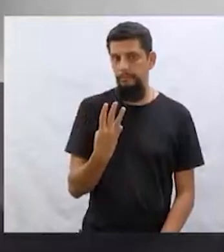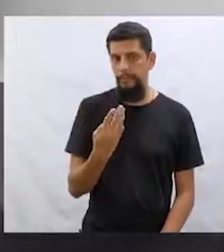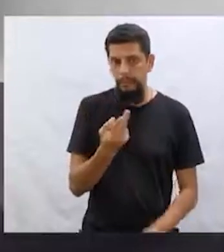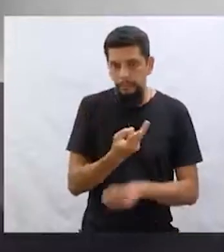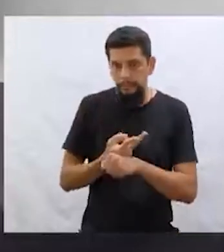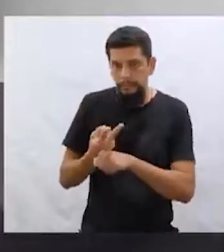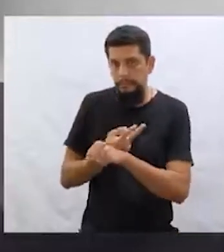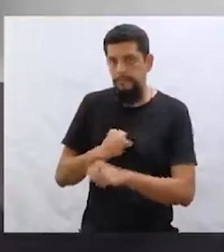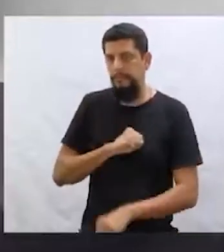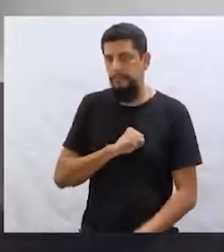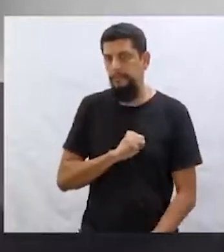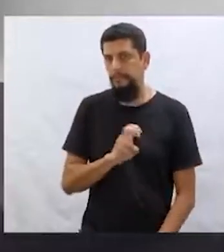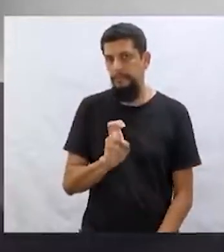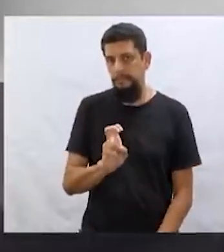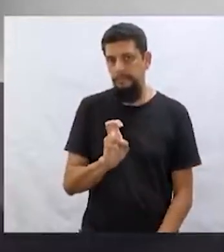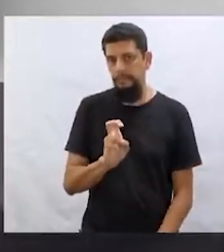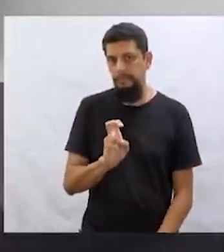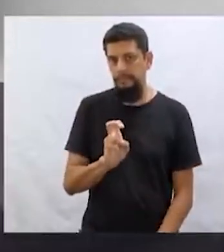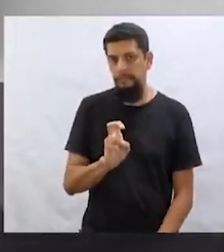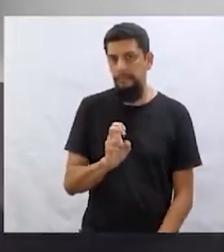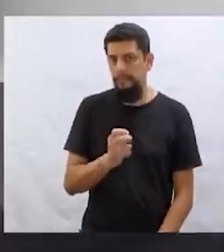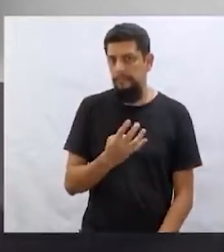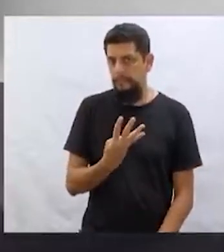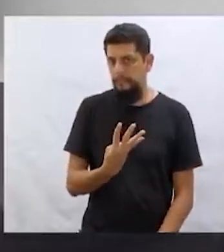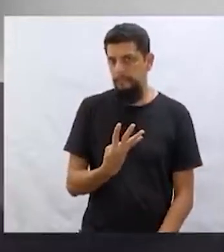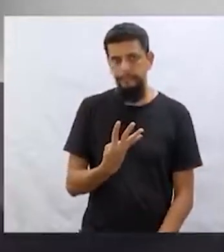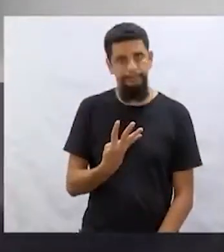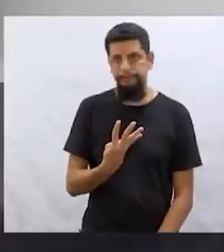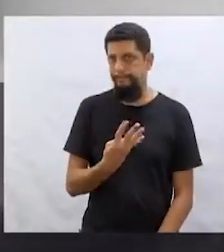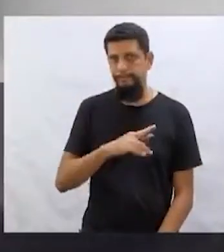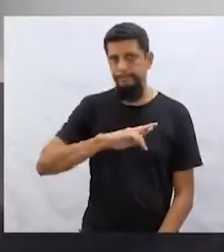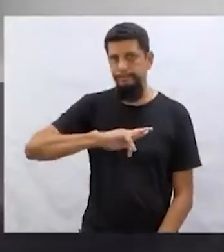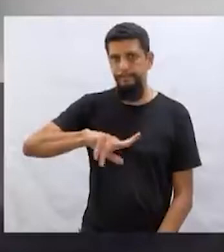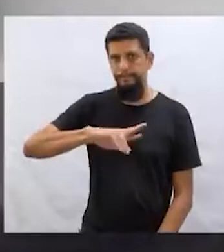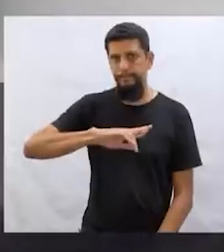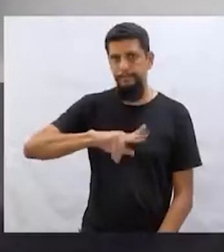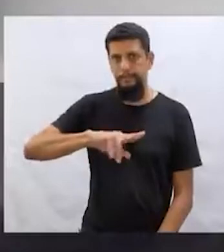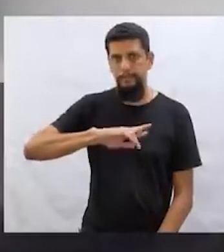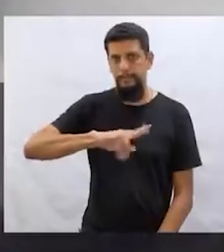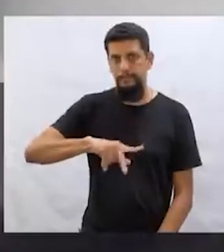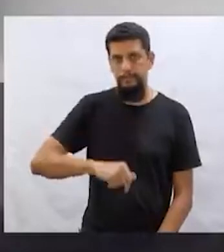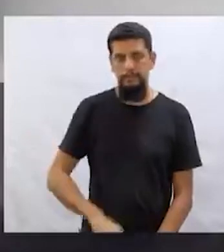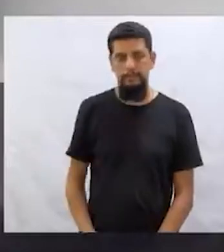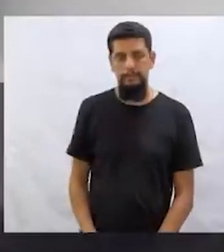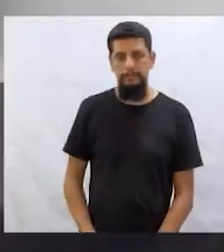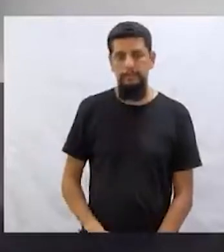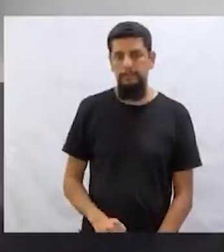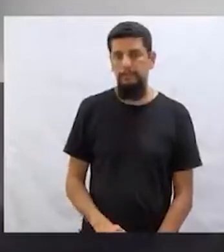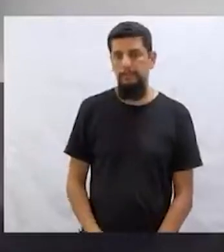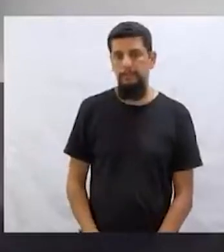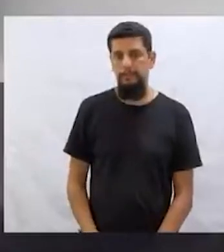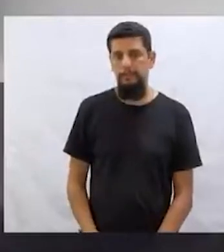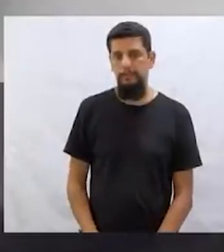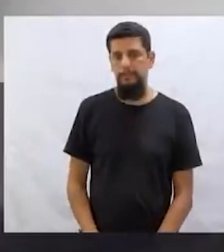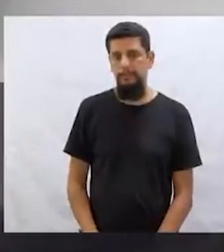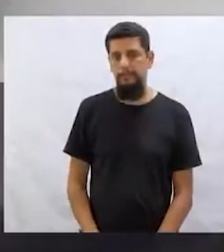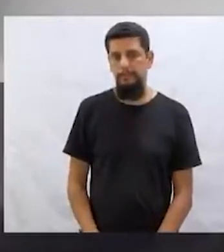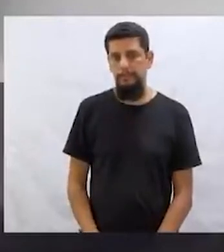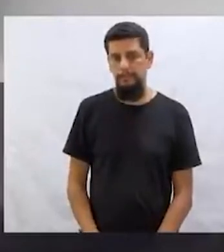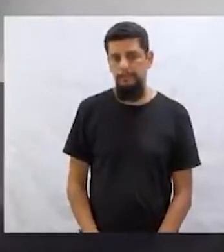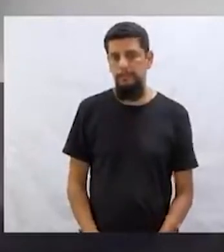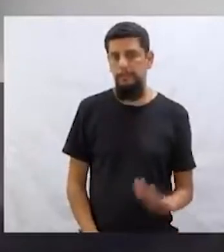número 5. E esse próximo aqui? Também não é. Este é o número